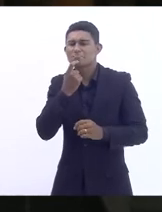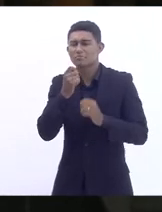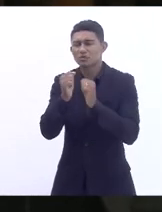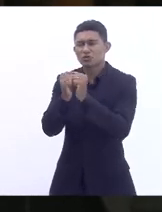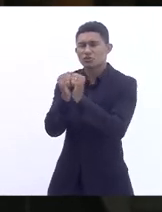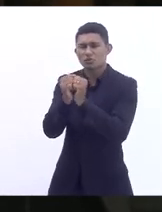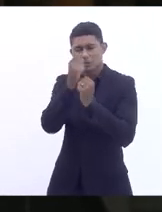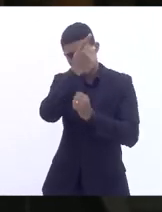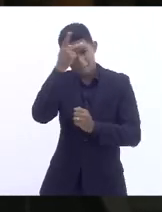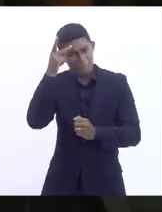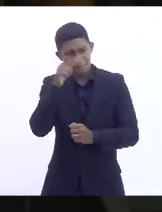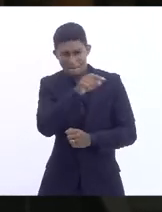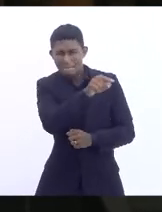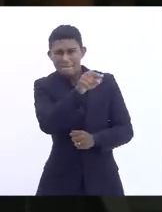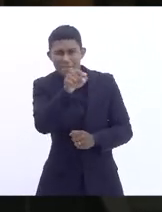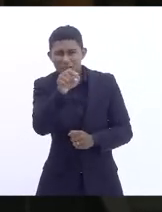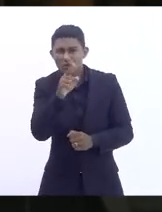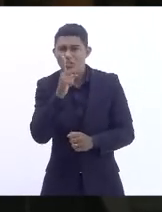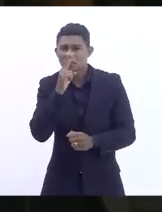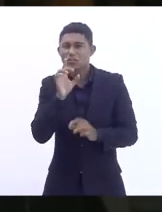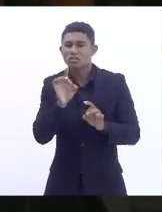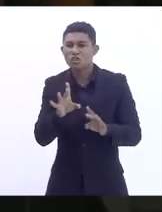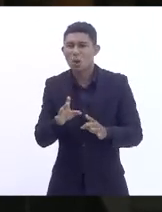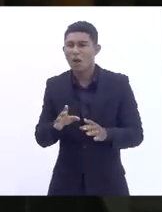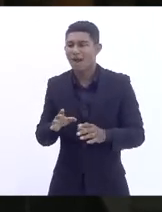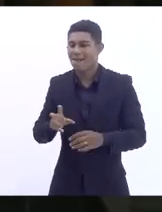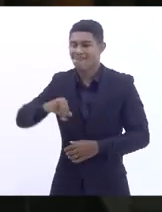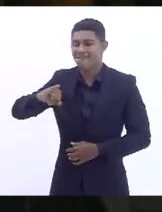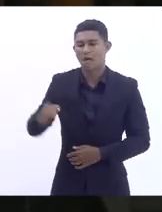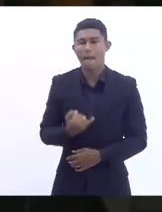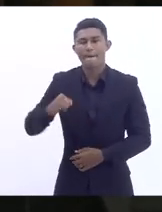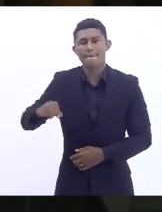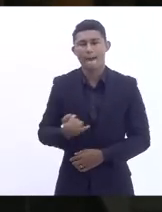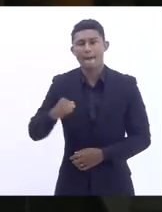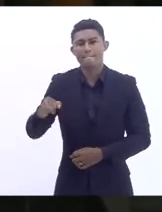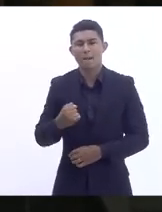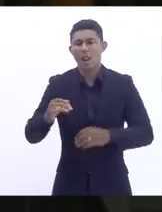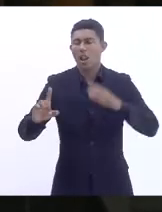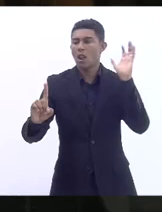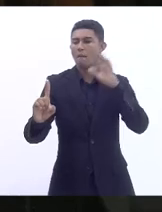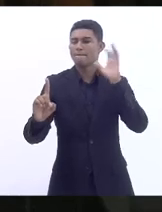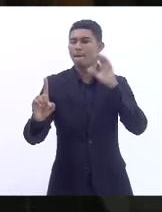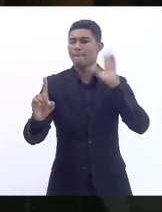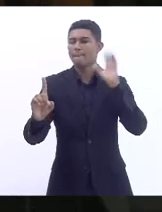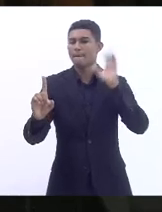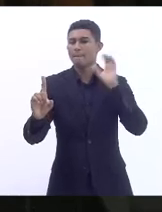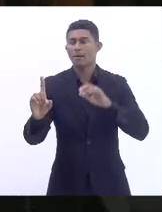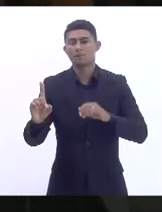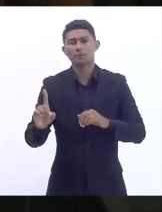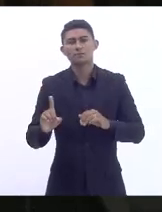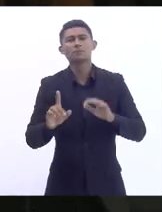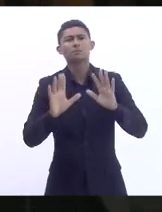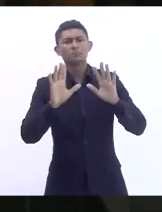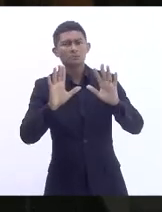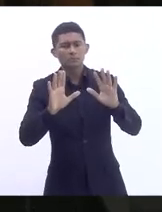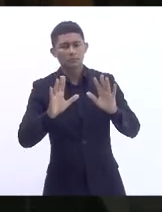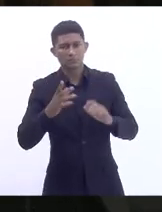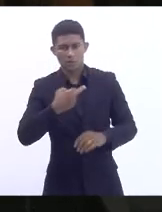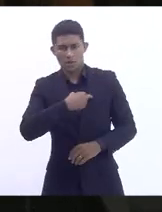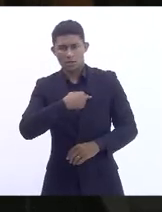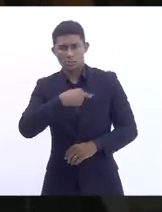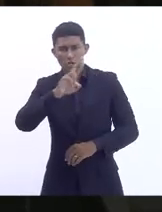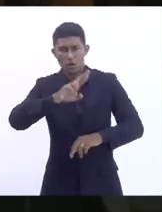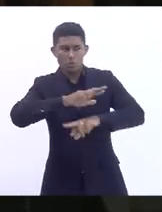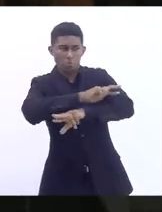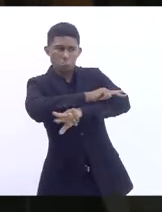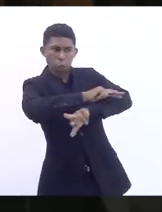obsessores. Mas até o obsessor tem solução nas diversas religiões. E a senhora,